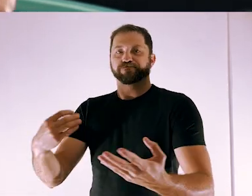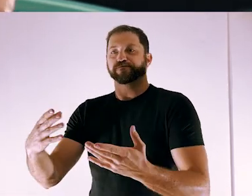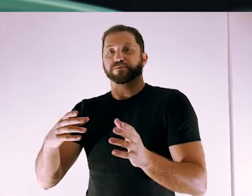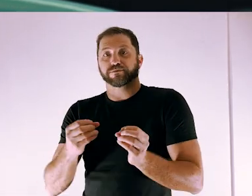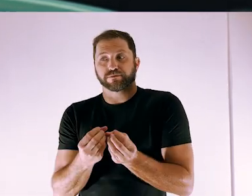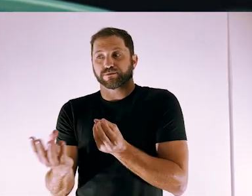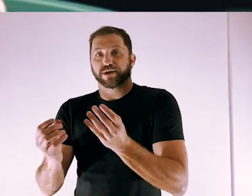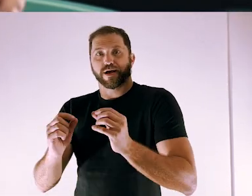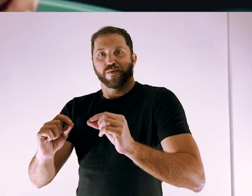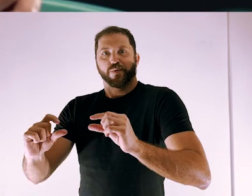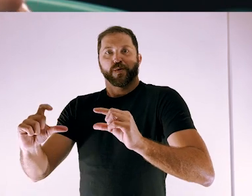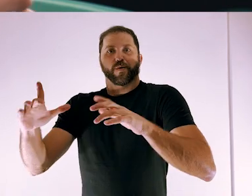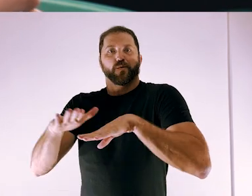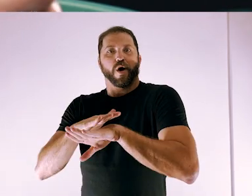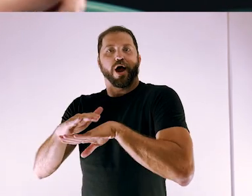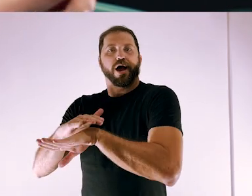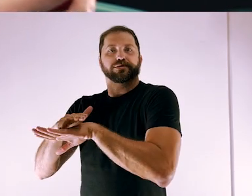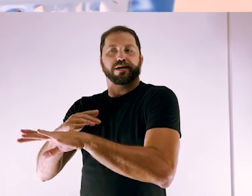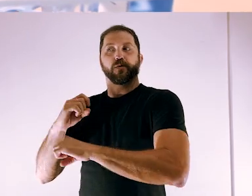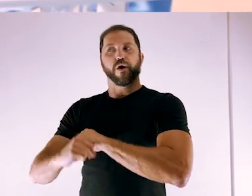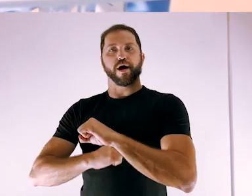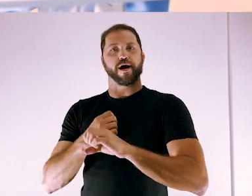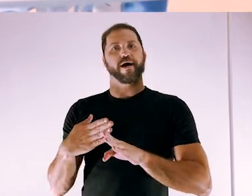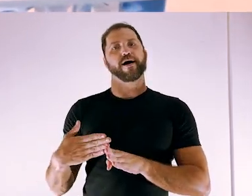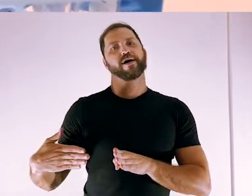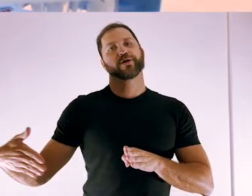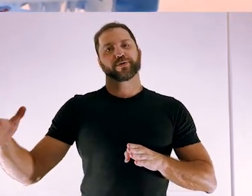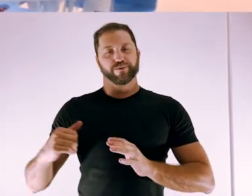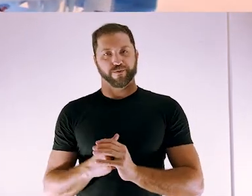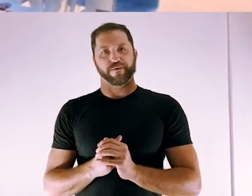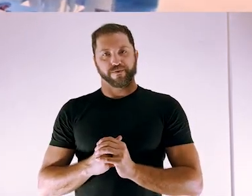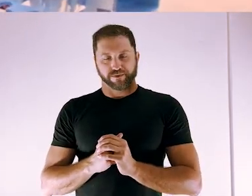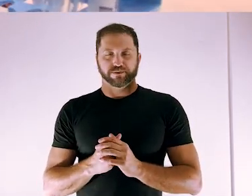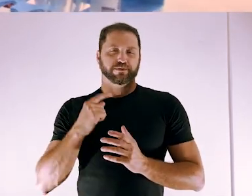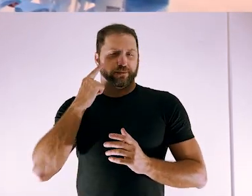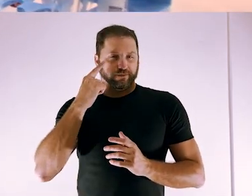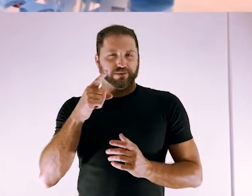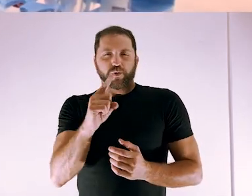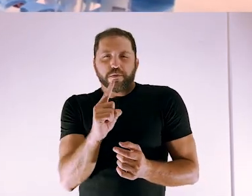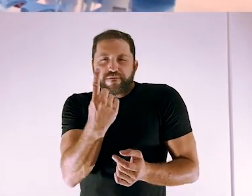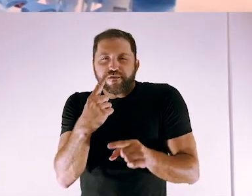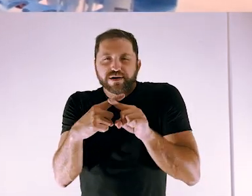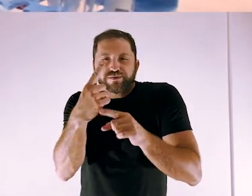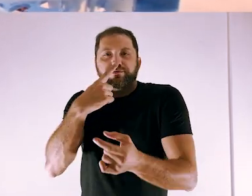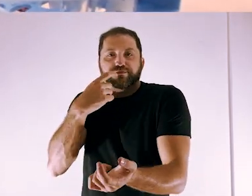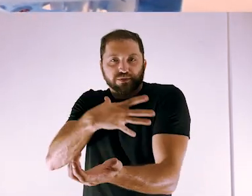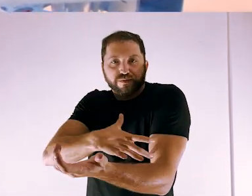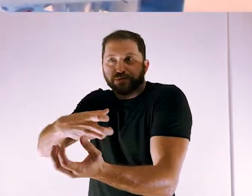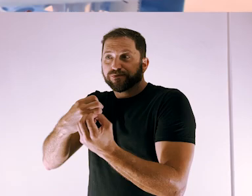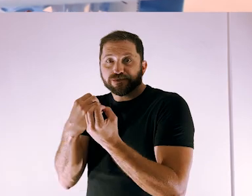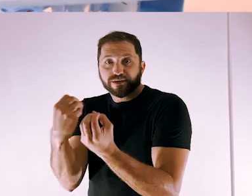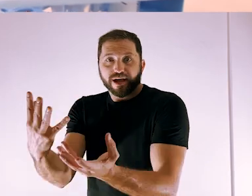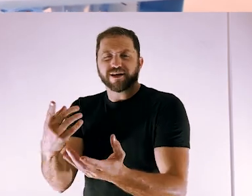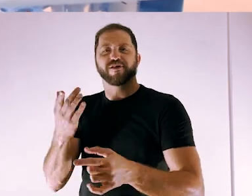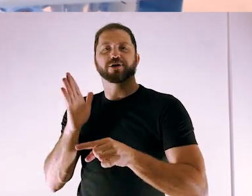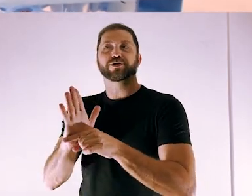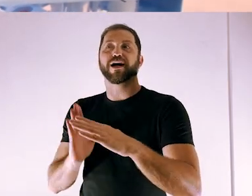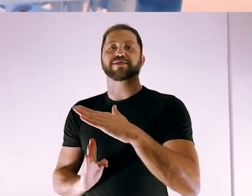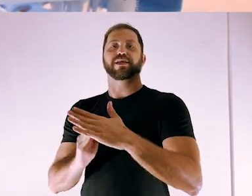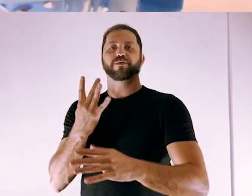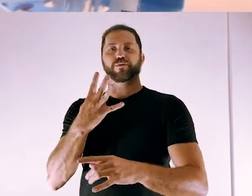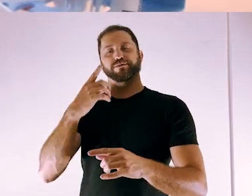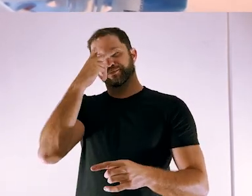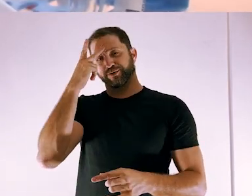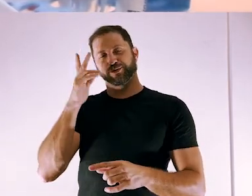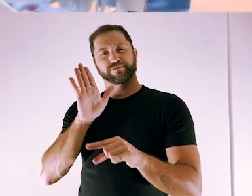se mantém em todas as épocas do ano. Porém, é essencial enfatizar que uma única doação é capaz de salvar até